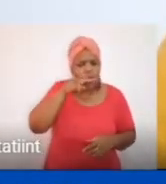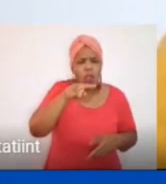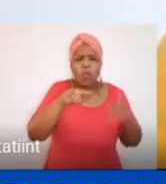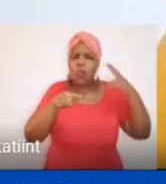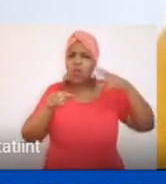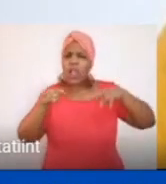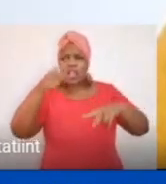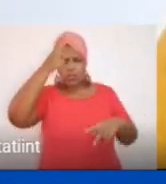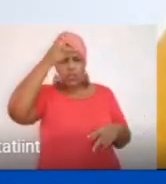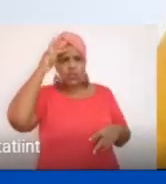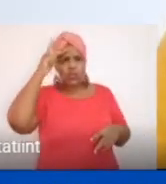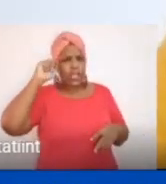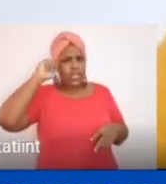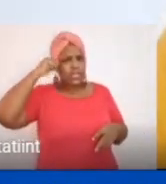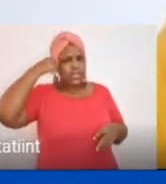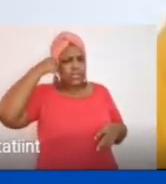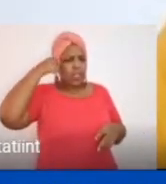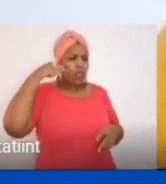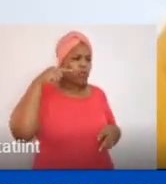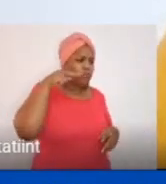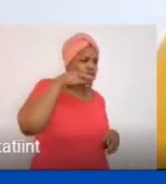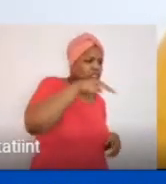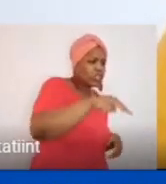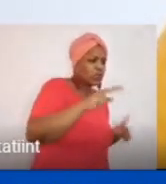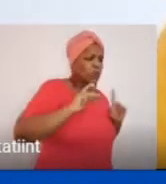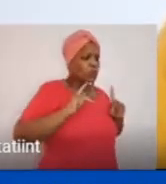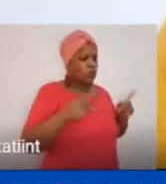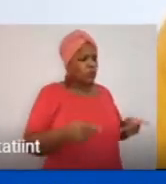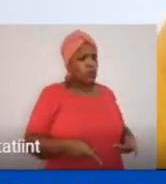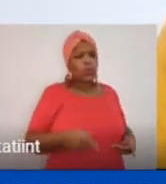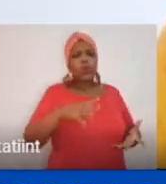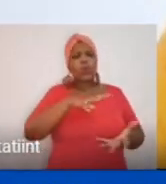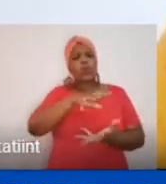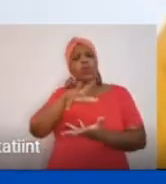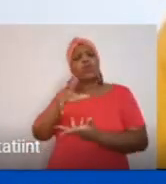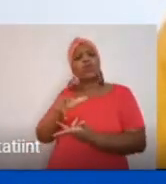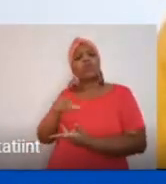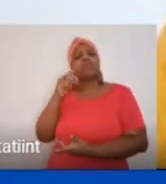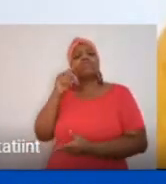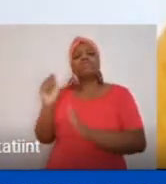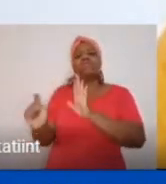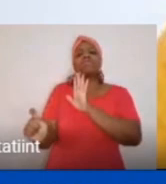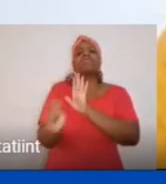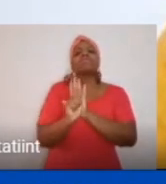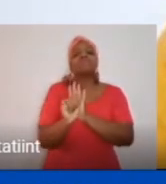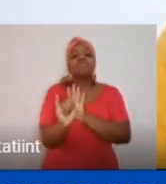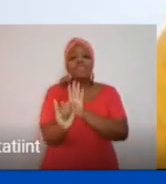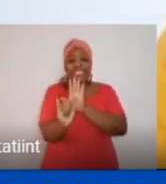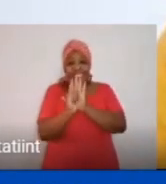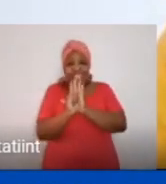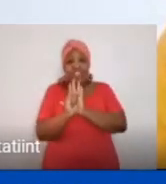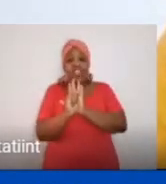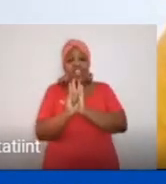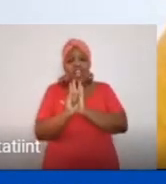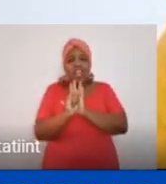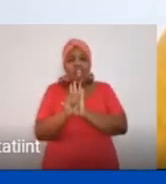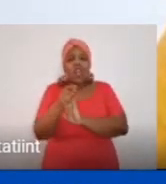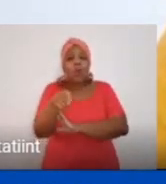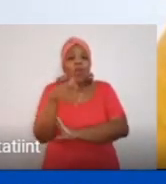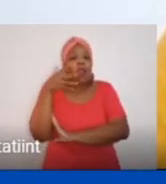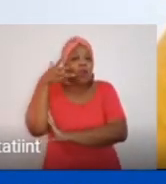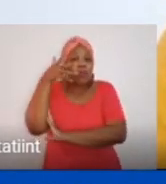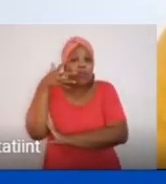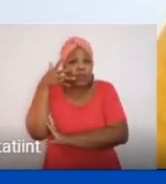negros para olhar o mundo, né, para conseguir identificar na política de guerra